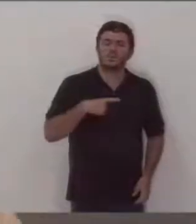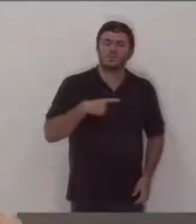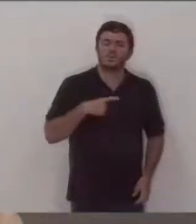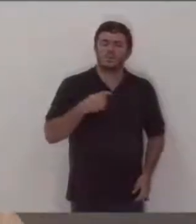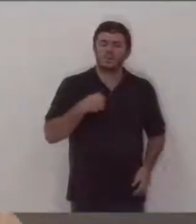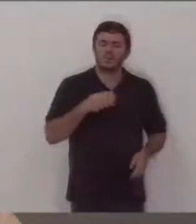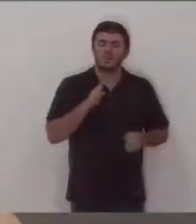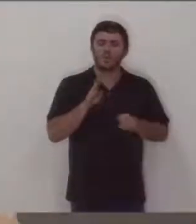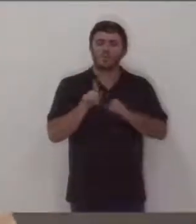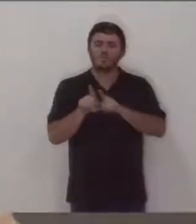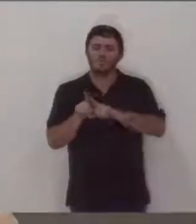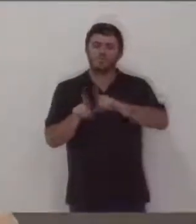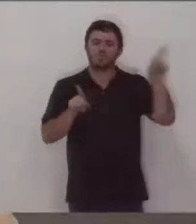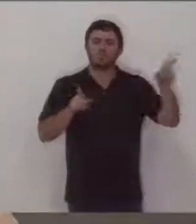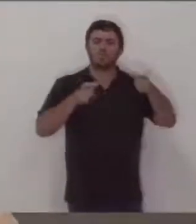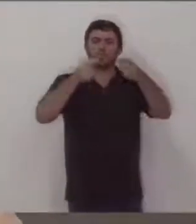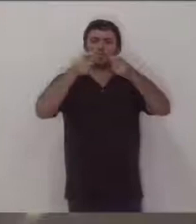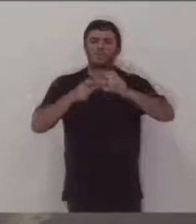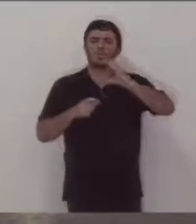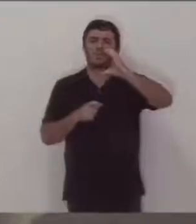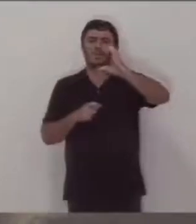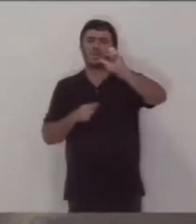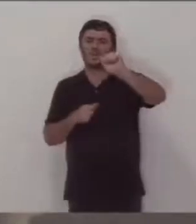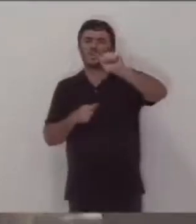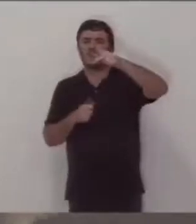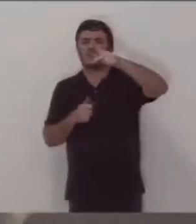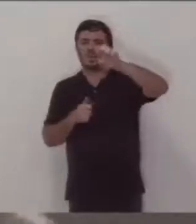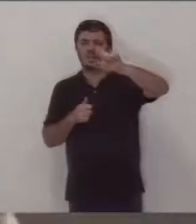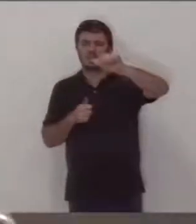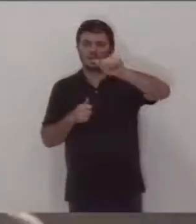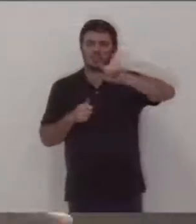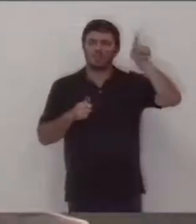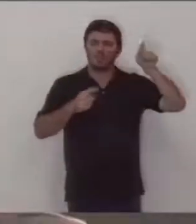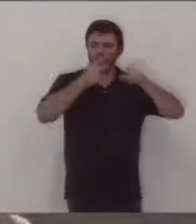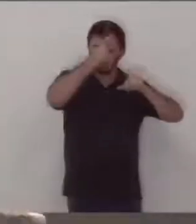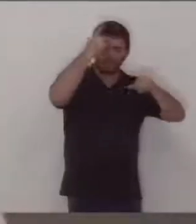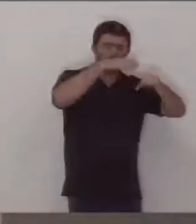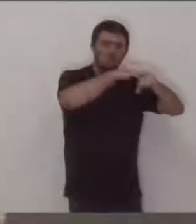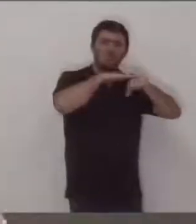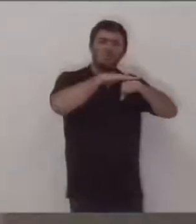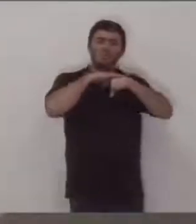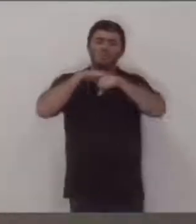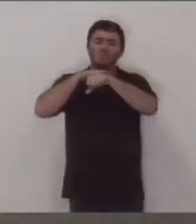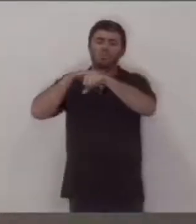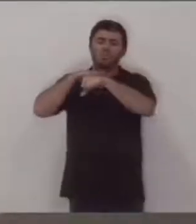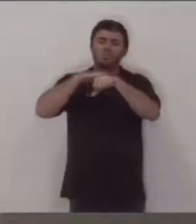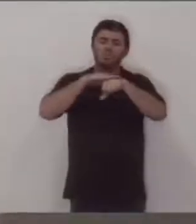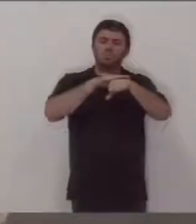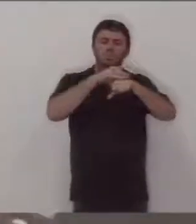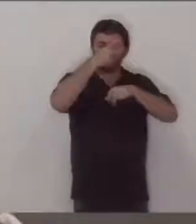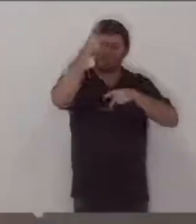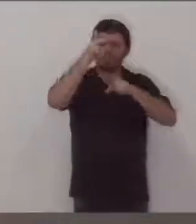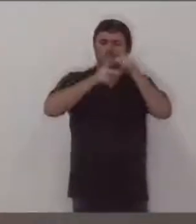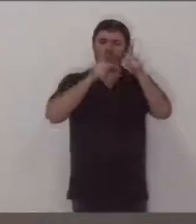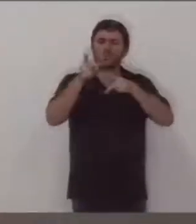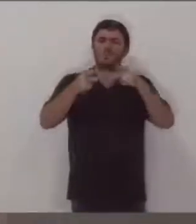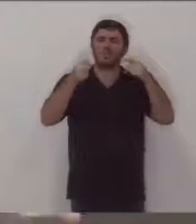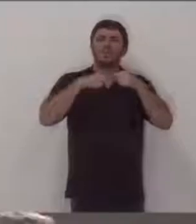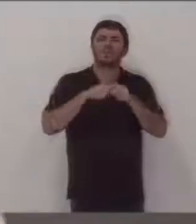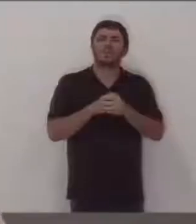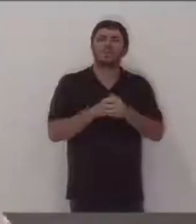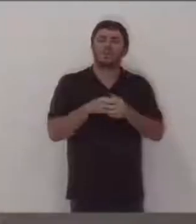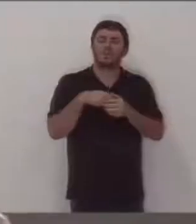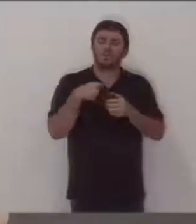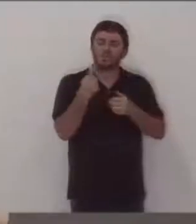9... pedindo ajuda na policlínica, especificamente, até vou passar para o Flávio, ele está de férias, né, tem um exemplo lá de uma porta que ela não